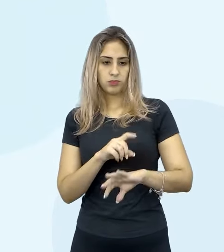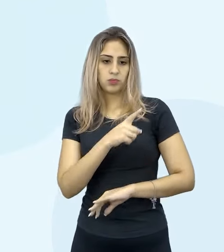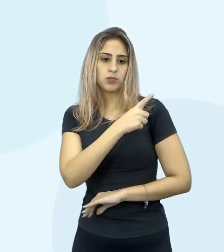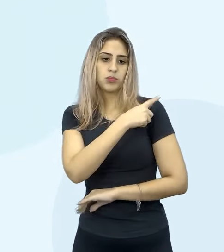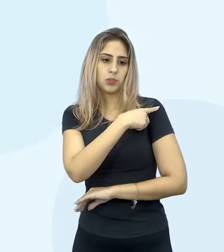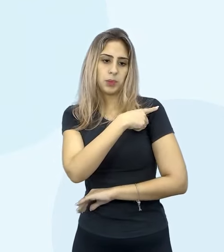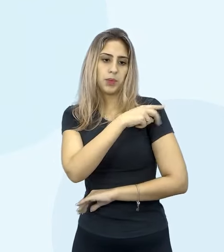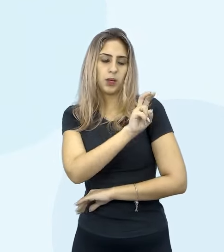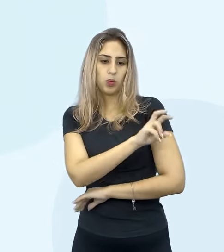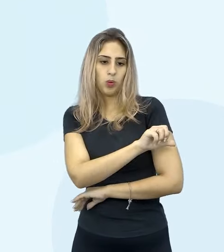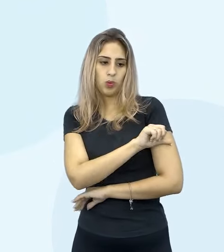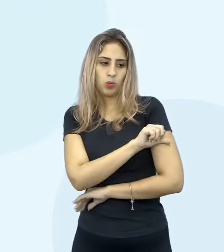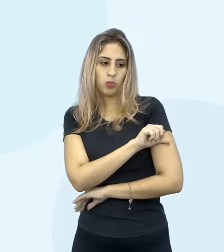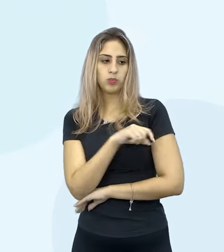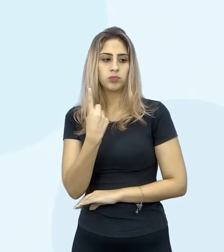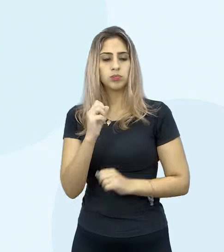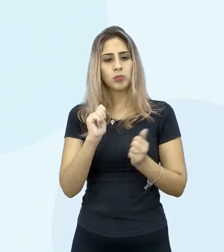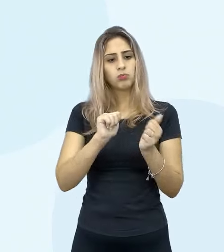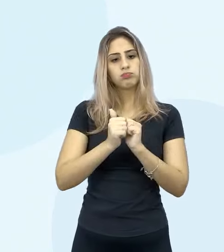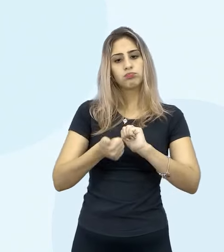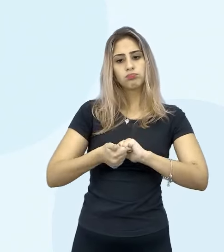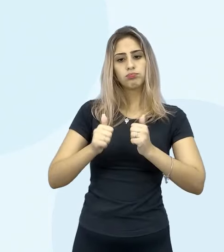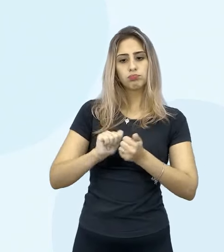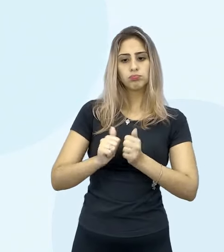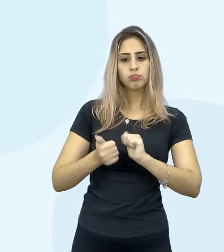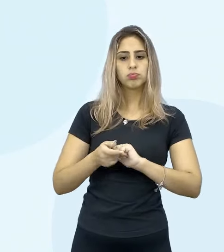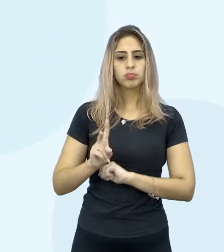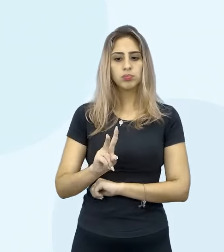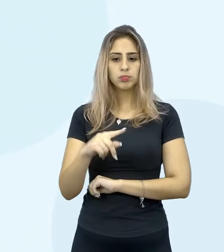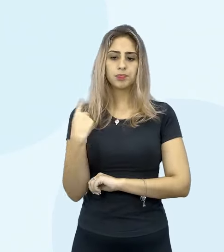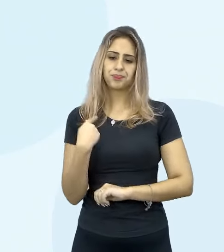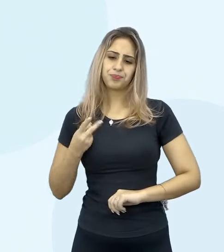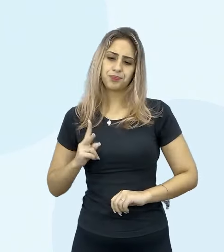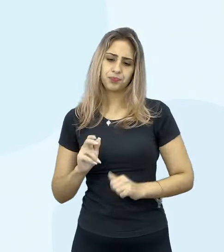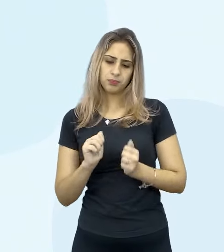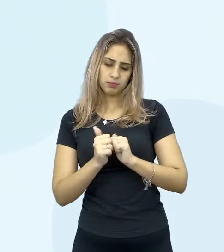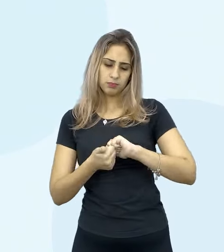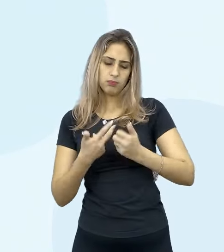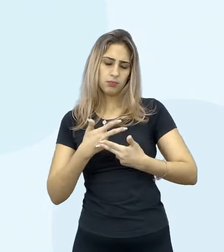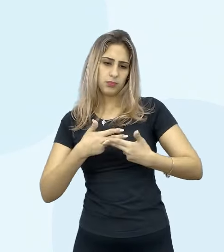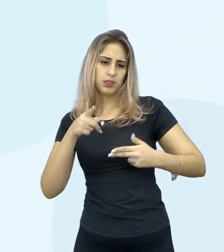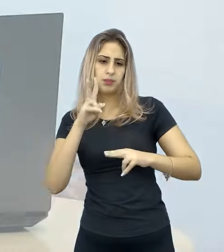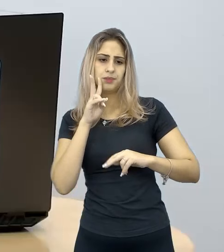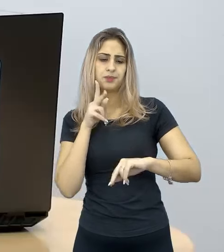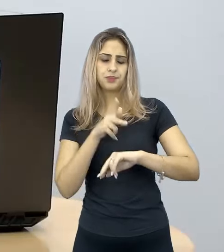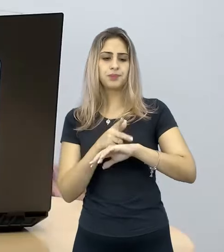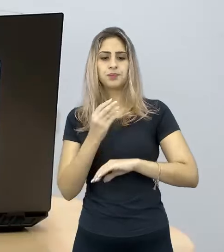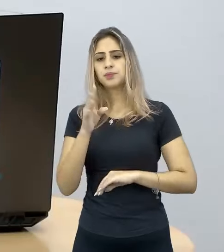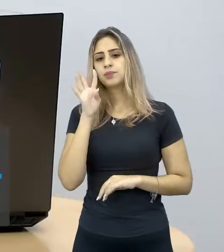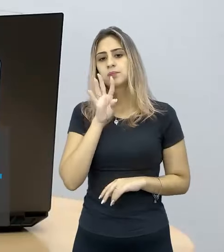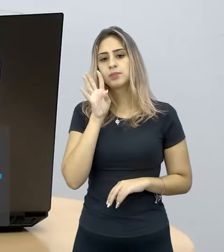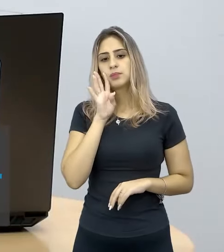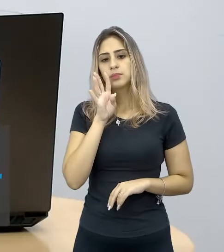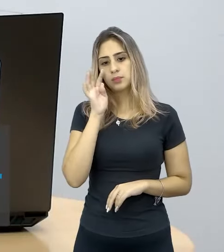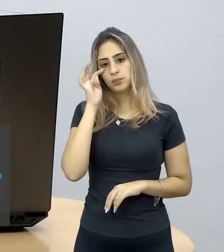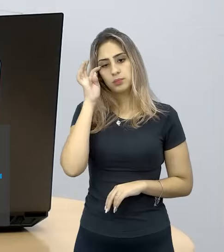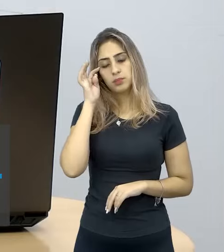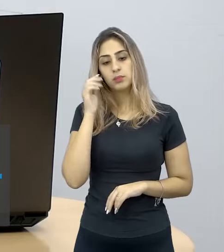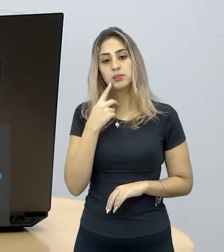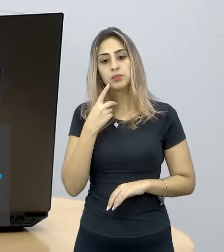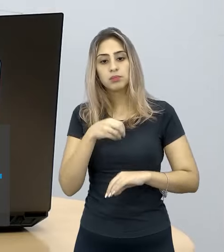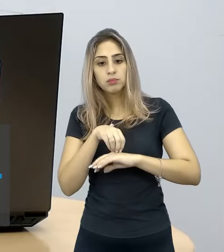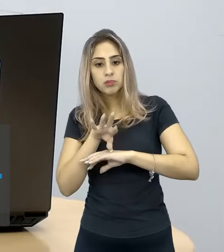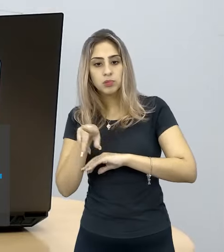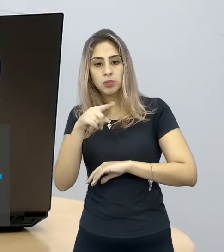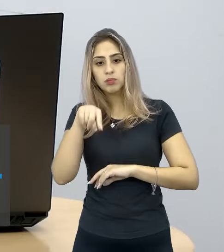1. Isso. Tá? Mas a gente pode adaptar, lembra? Nós sempre estamos adaptando as coisas. E esse vídeo, ele é muito bacana, eu sugiro que